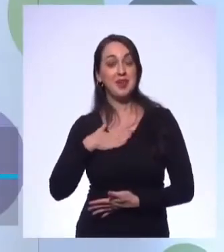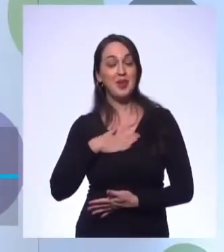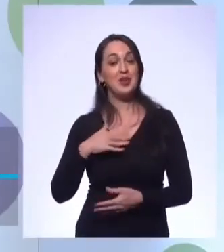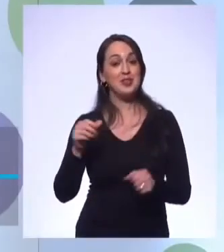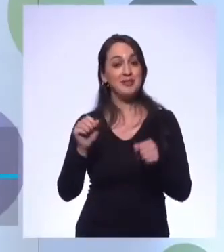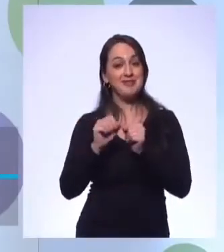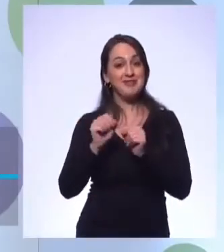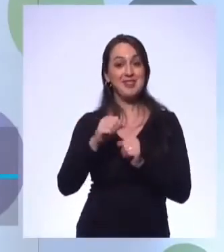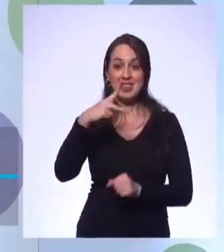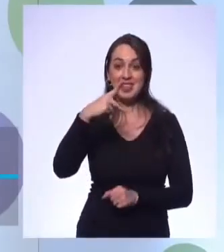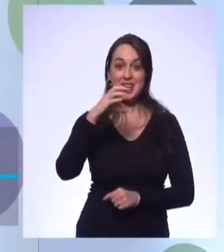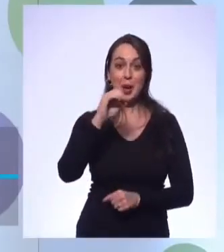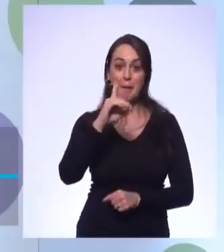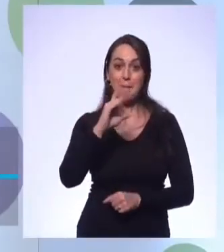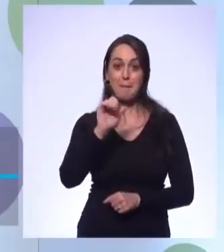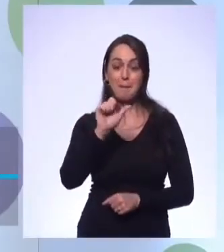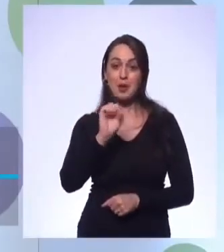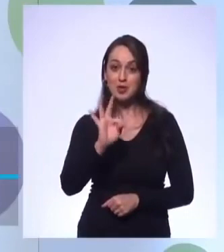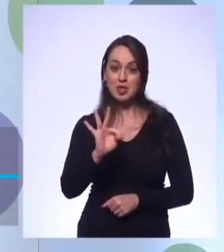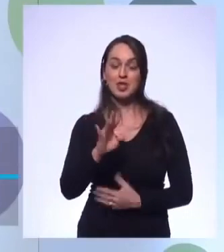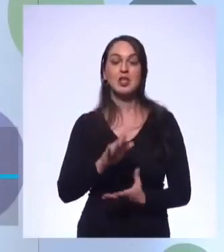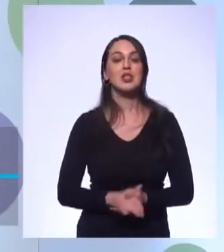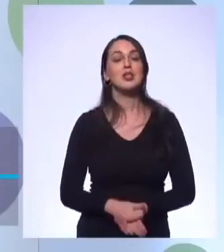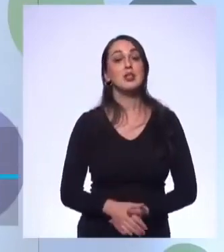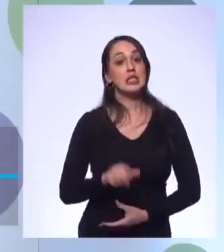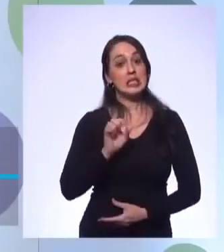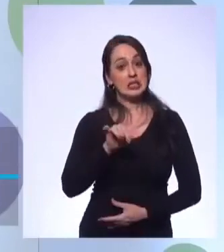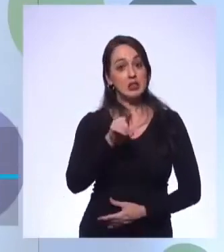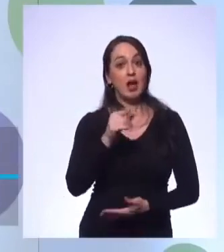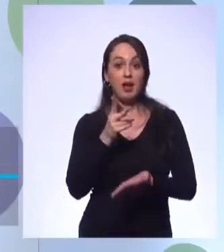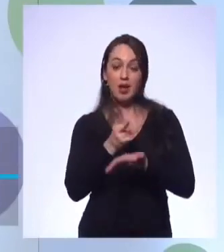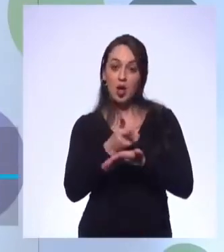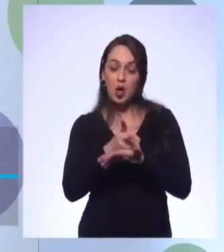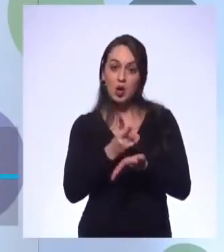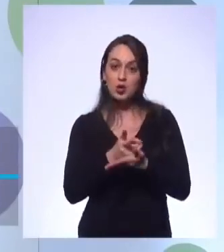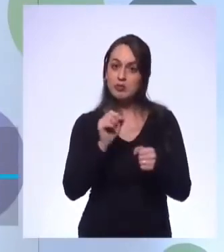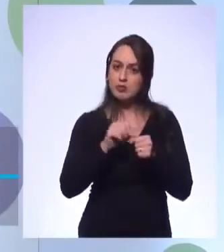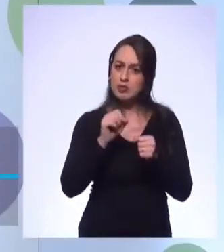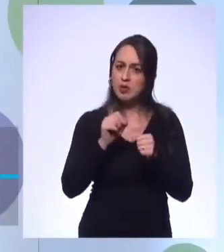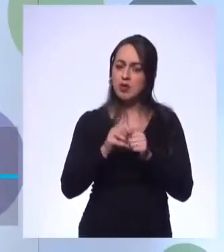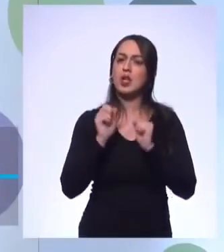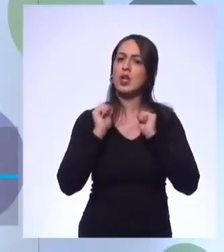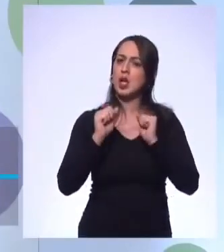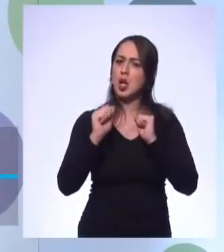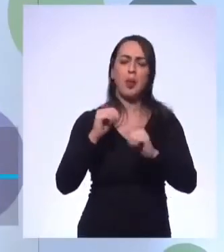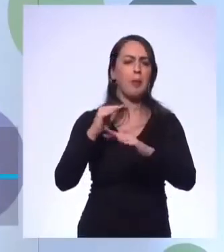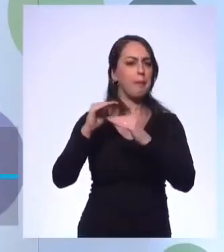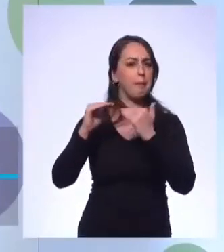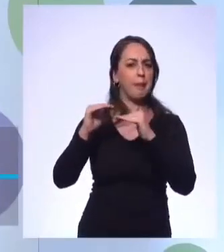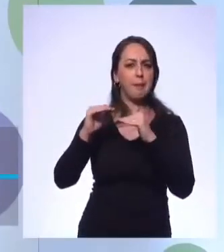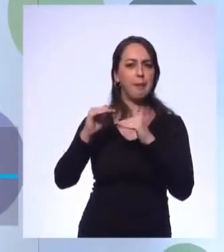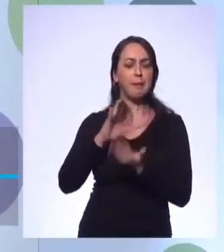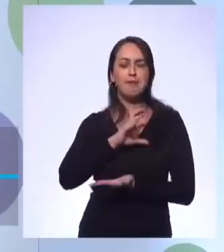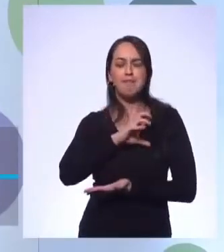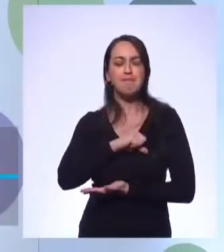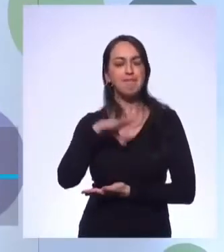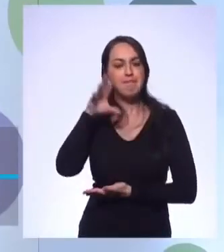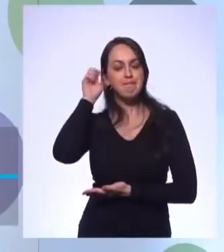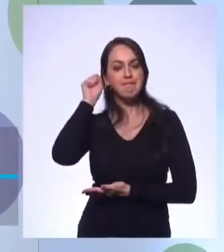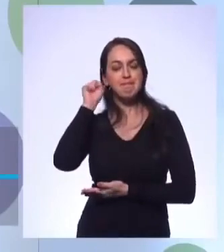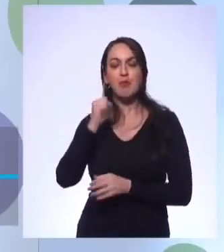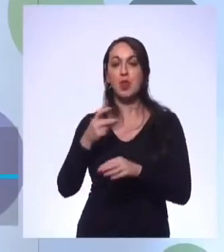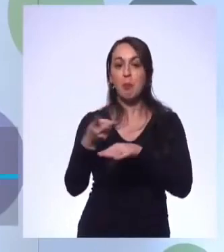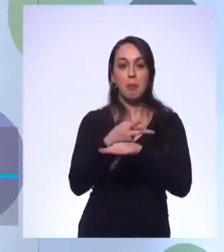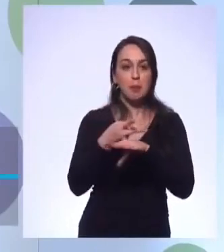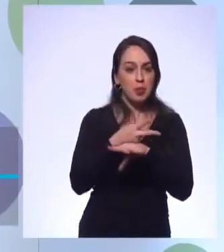falou aqui, eu já recebi alguns. Gente, se vocês continuarem fazendo, pode mandar, eu adoro ouvir. Me procura lá nas redes, procura